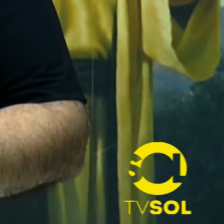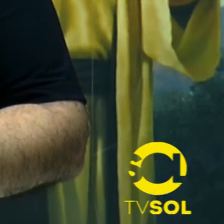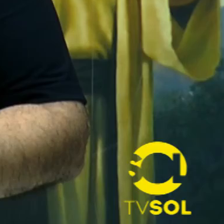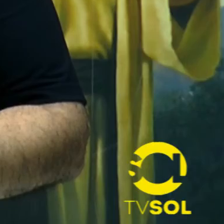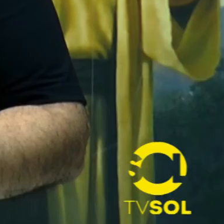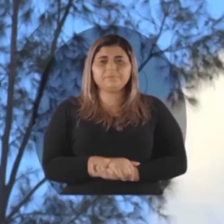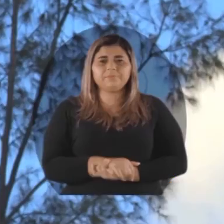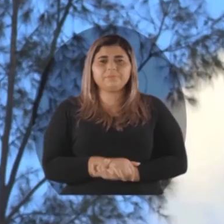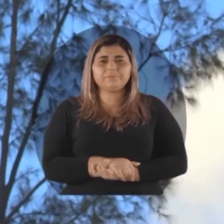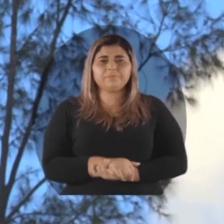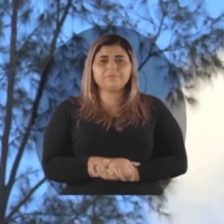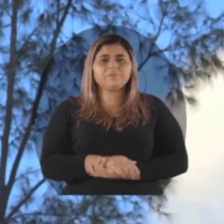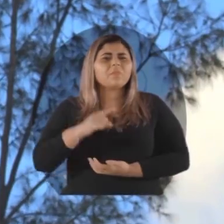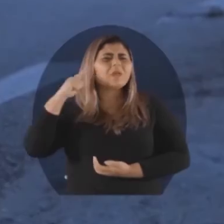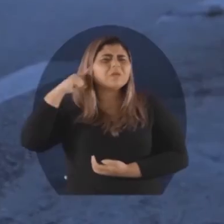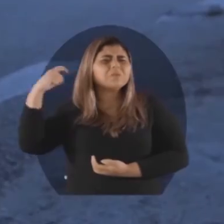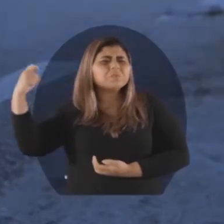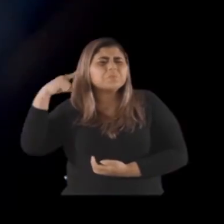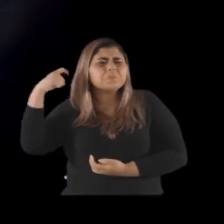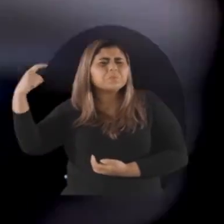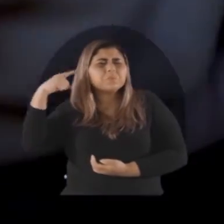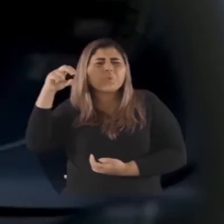dia e